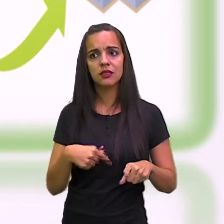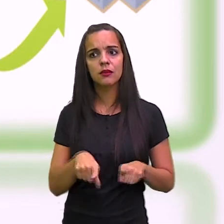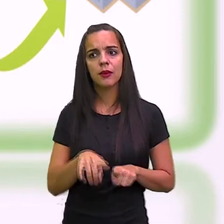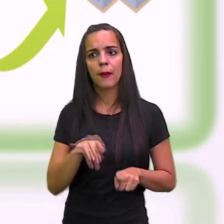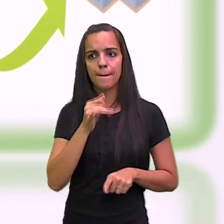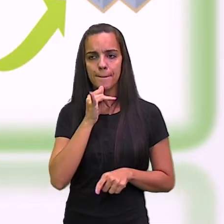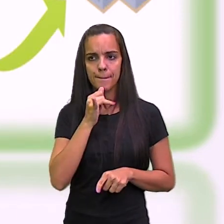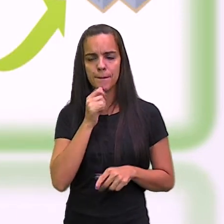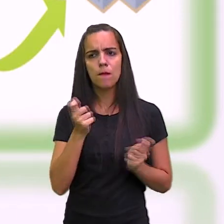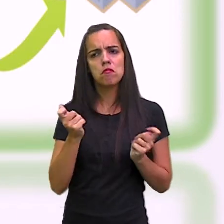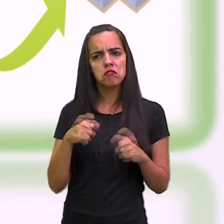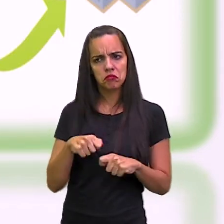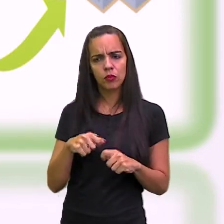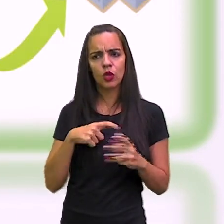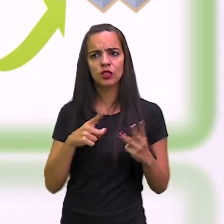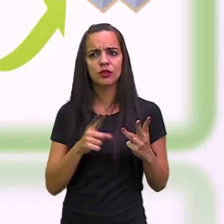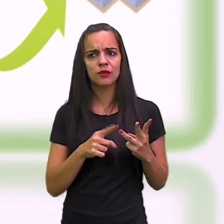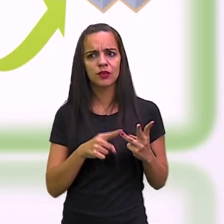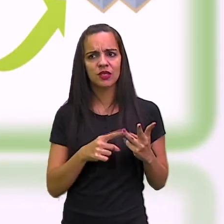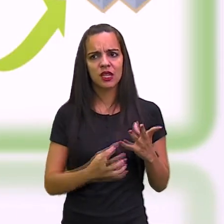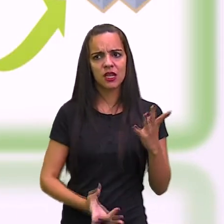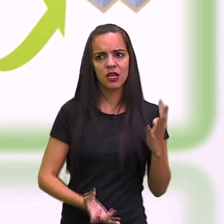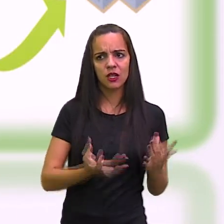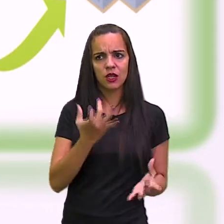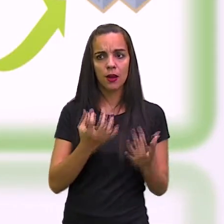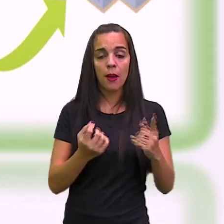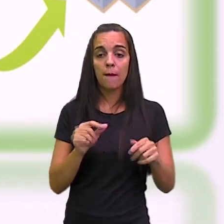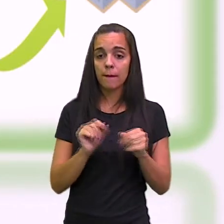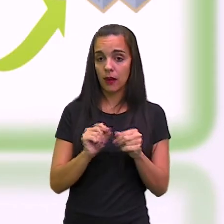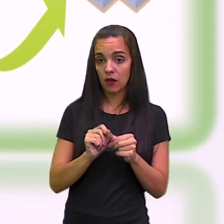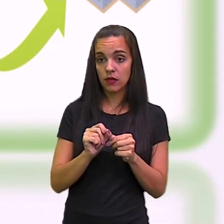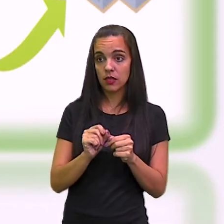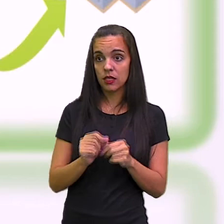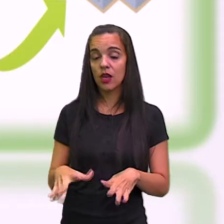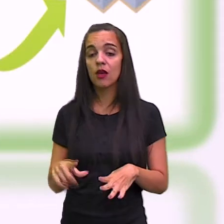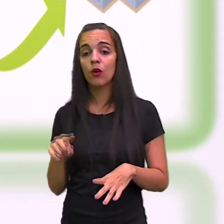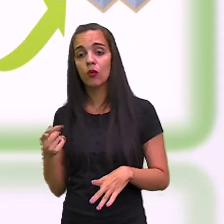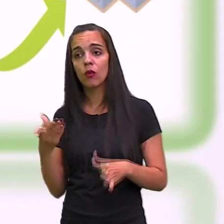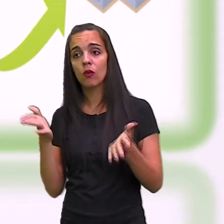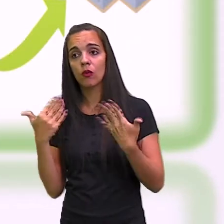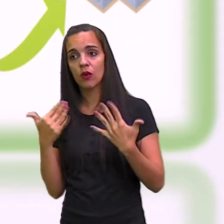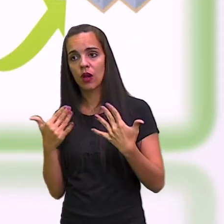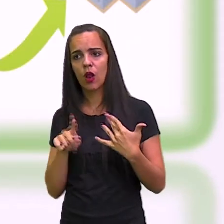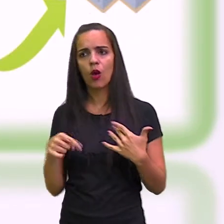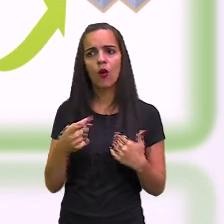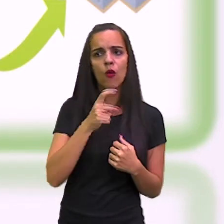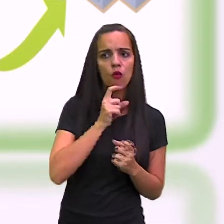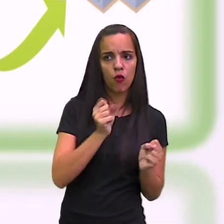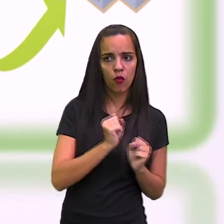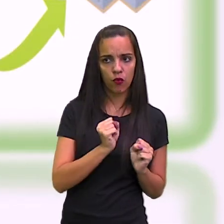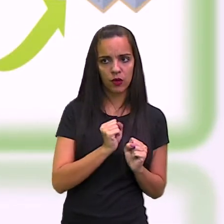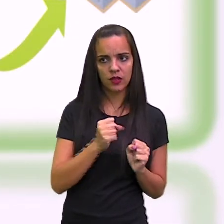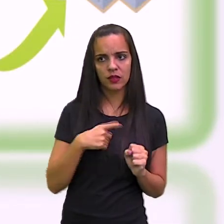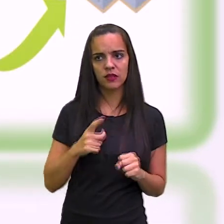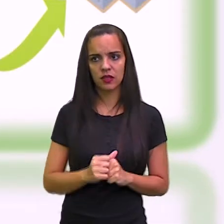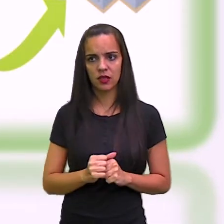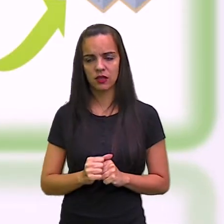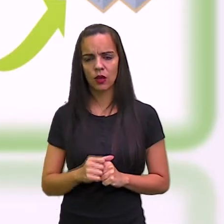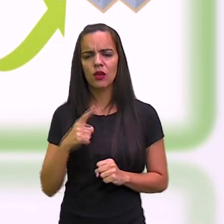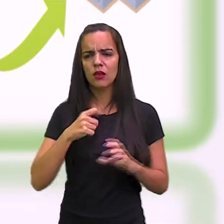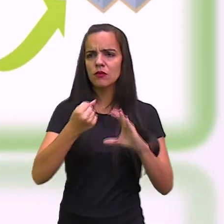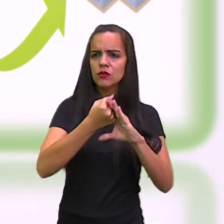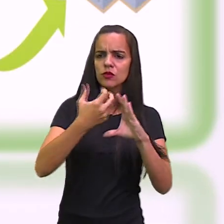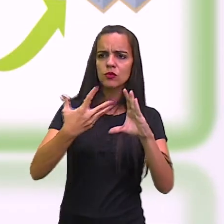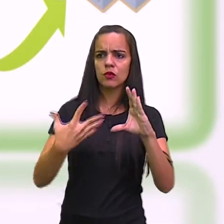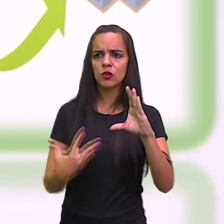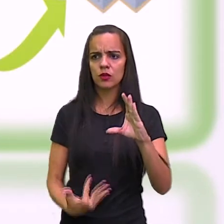e também podem ser queimados para produzir calor e energia. Nós vamos ter a